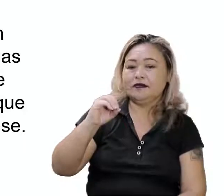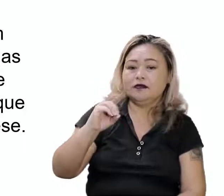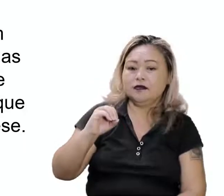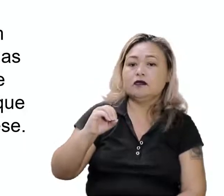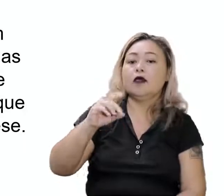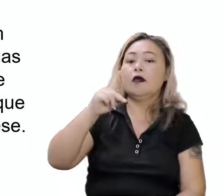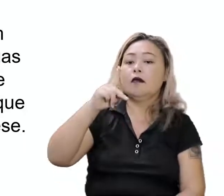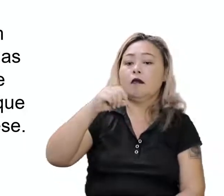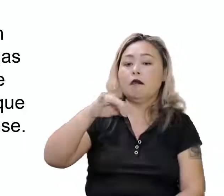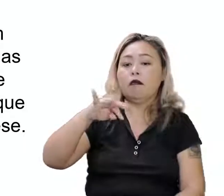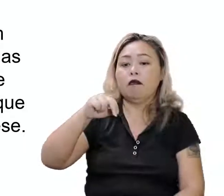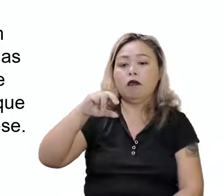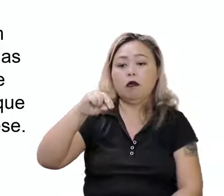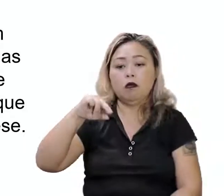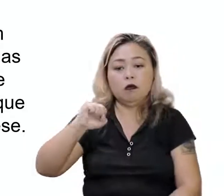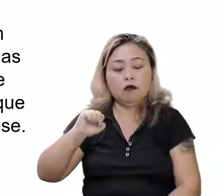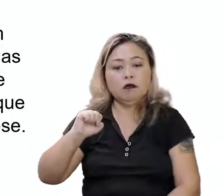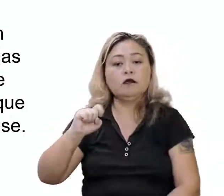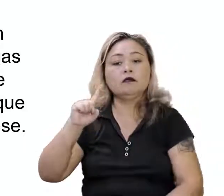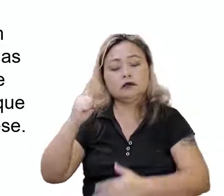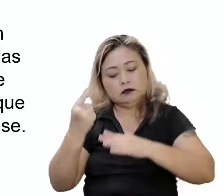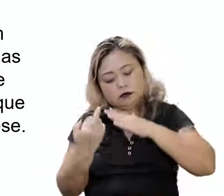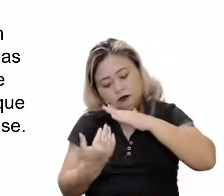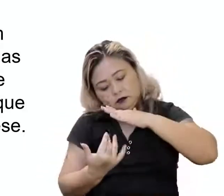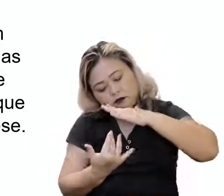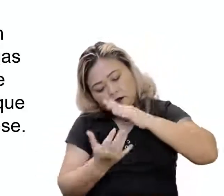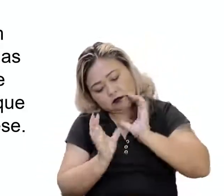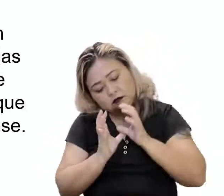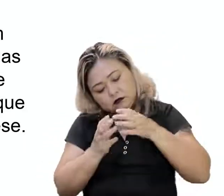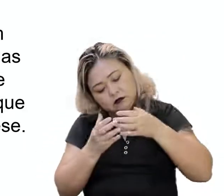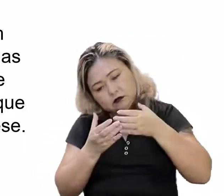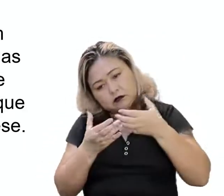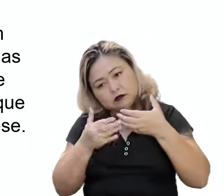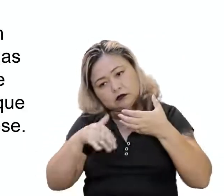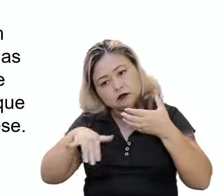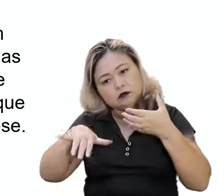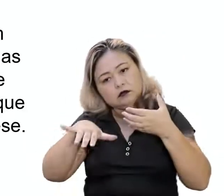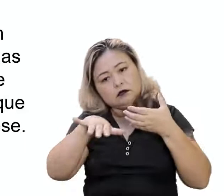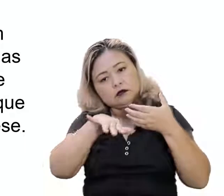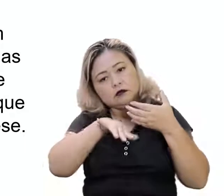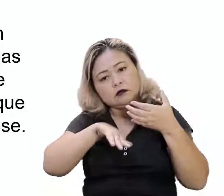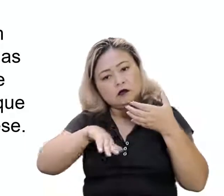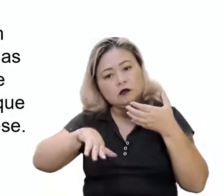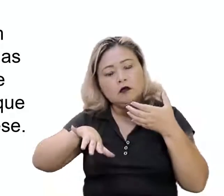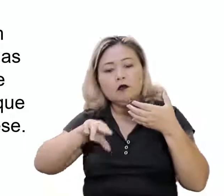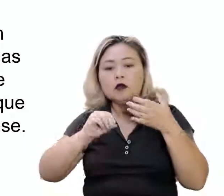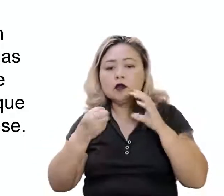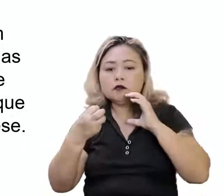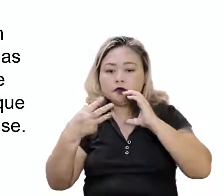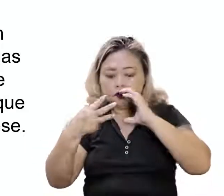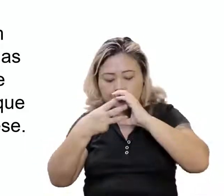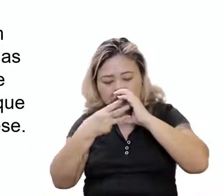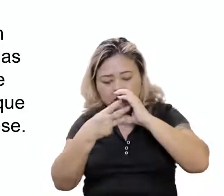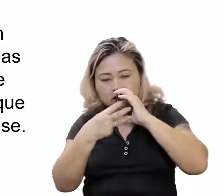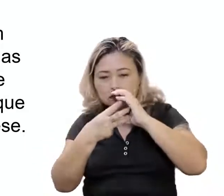perdoem. É fitoplânctons, tá bom? Que são um conjunto de águas unicelulares e microscópicas que fazem o